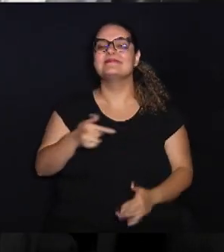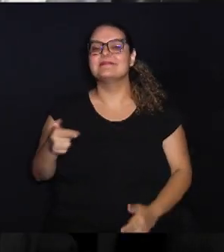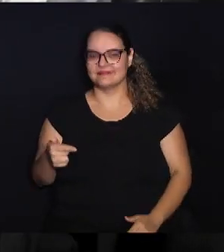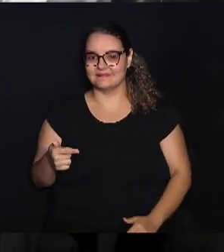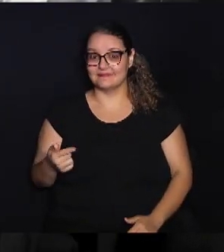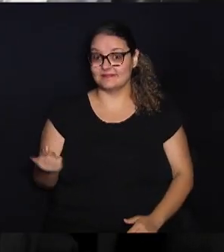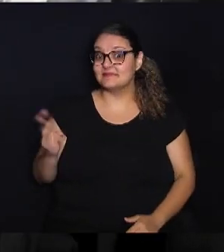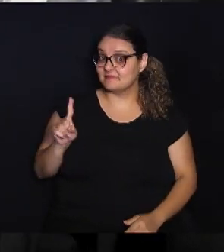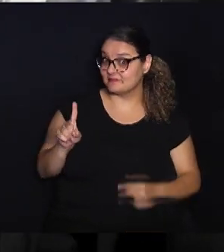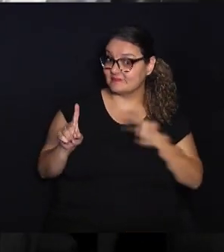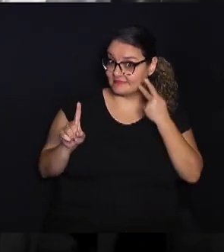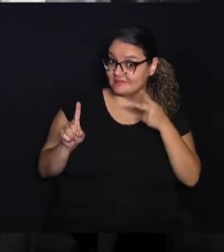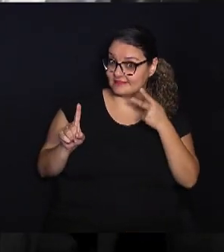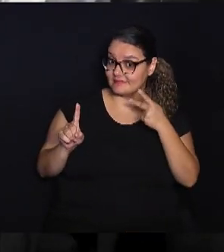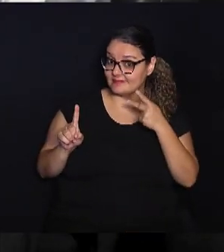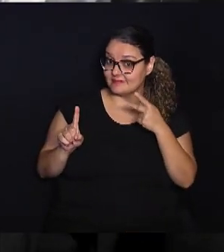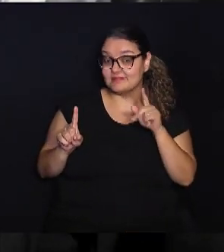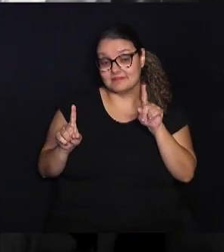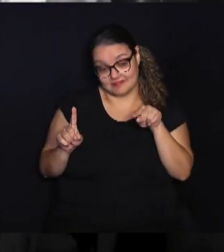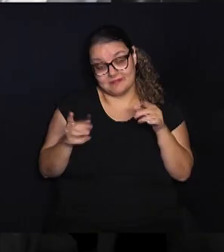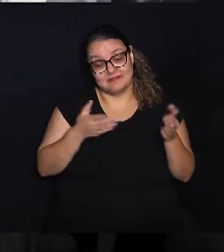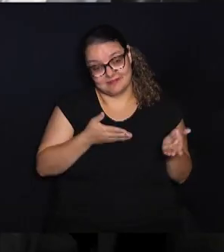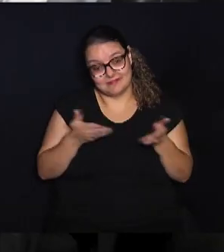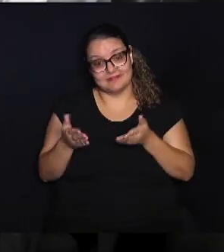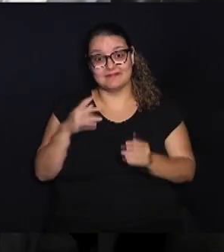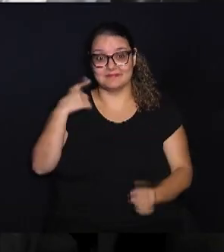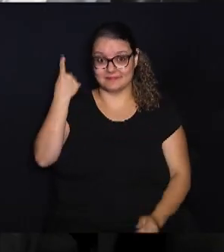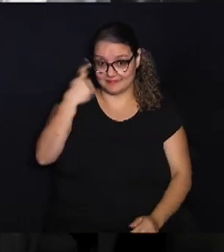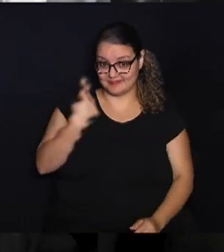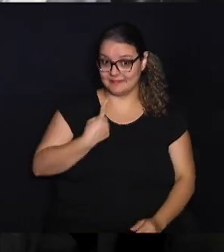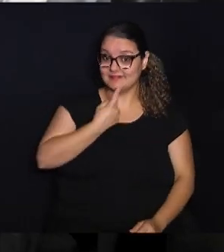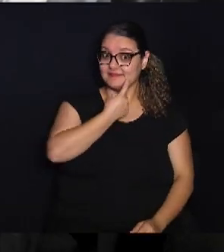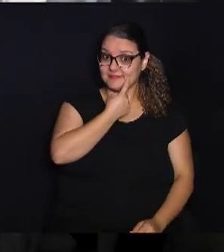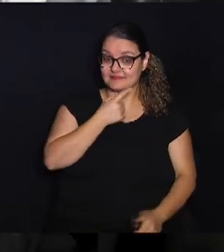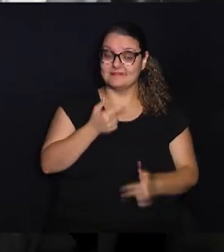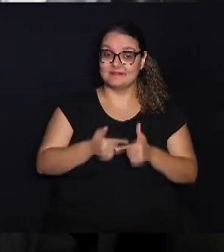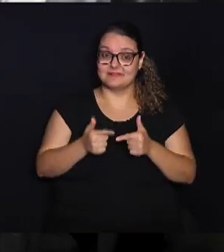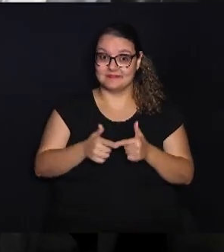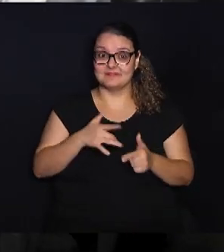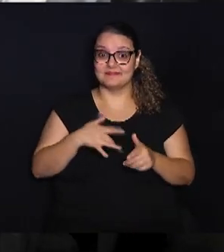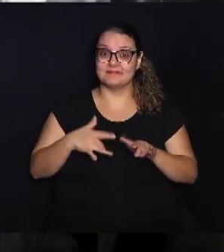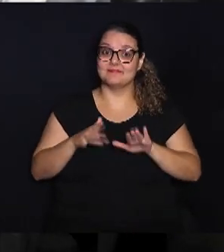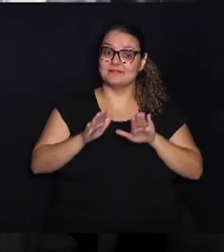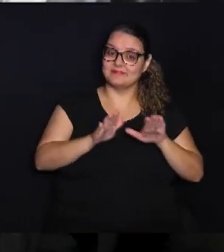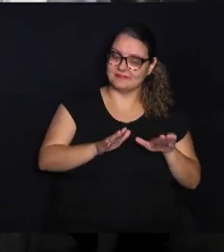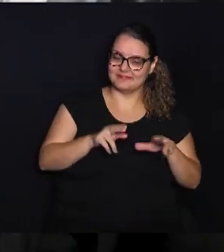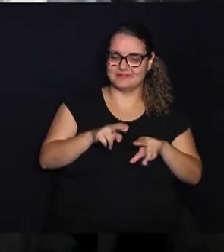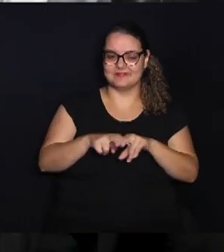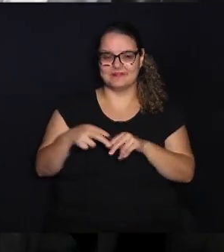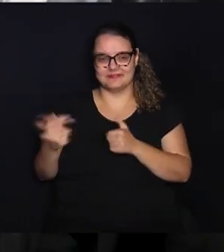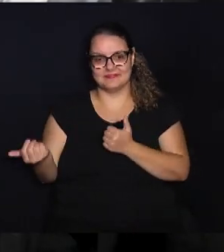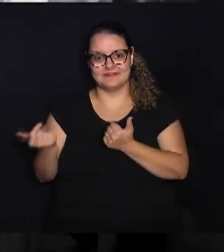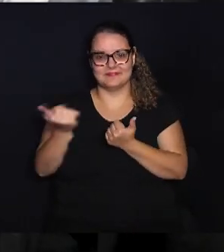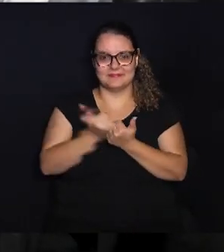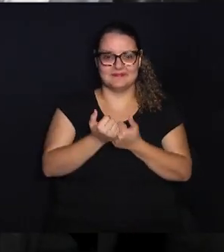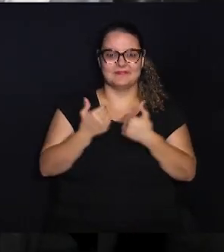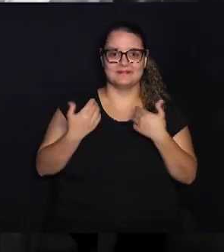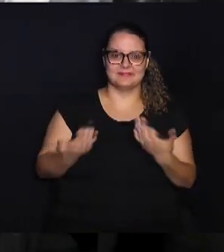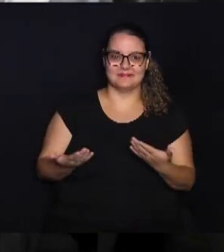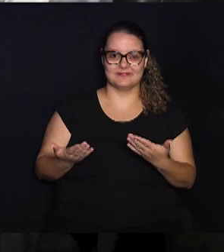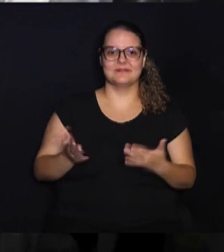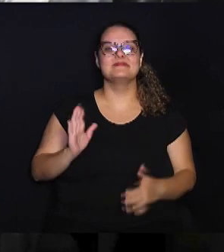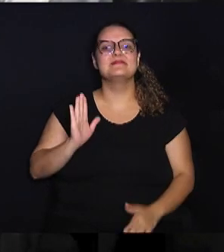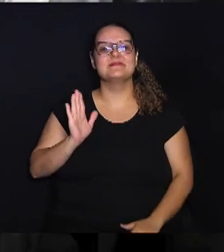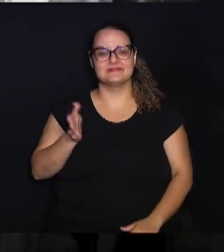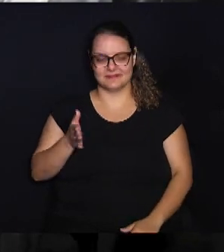um vereador. Ele é apresentado pela Mirna Abreu, que está com um problema de saúde, por isso eu estou substituindo-a, mas ela